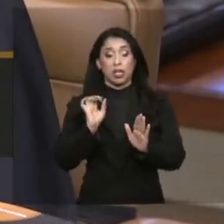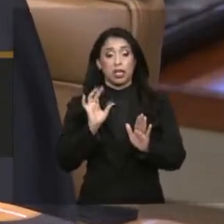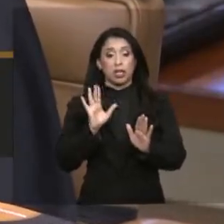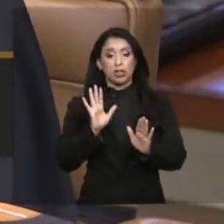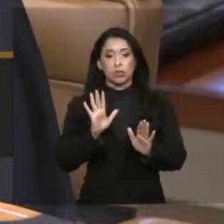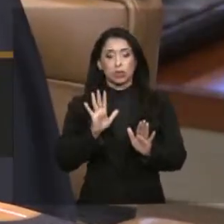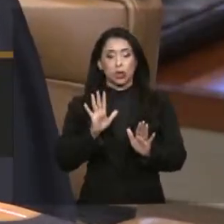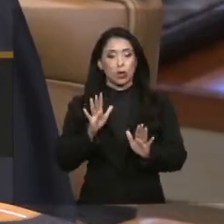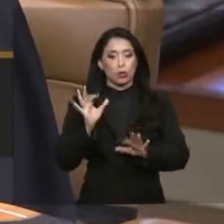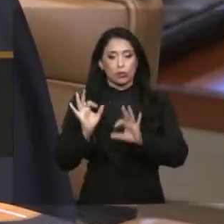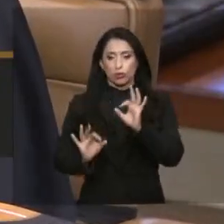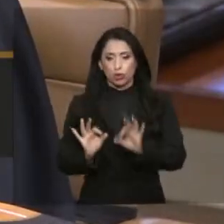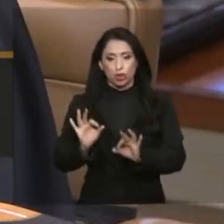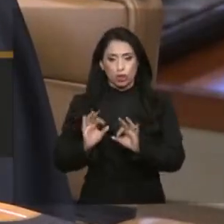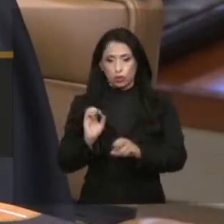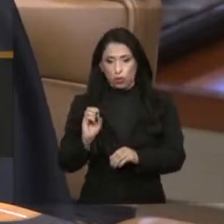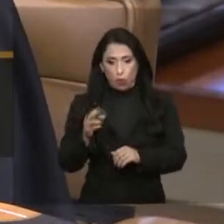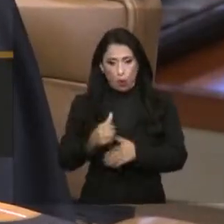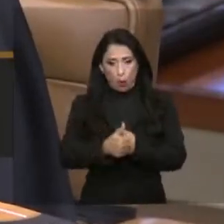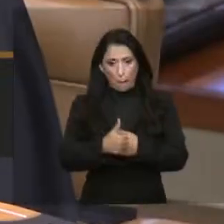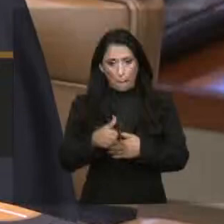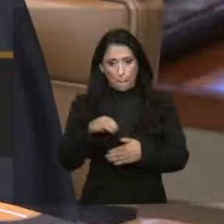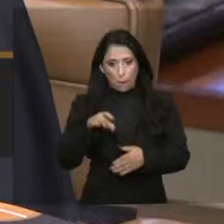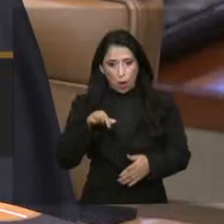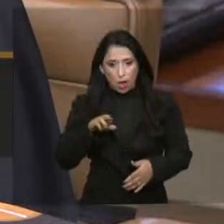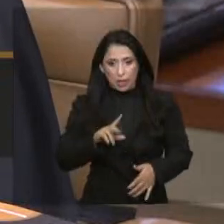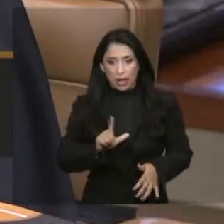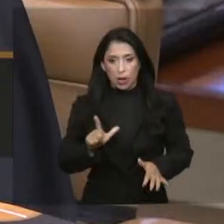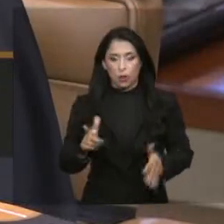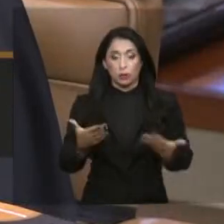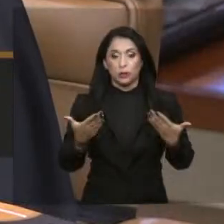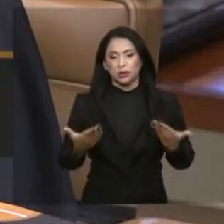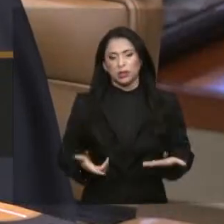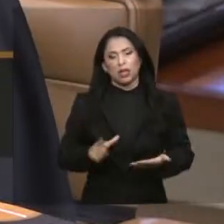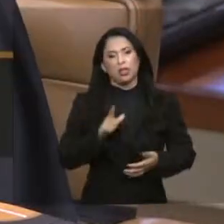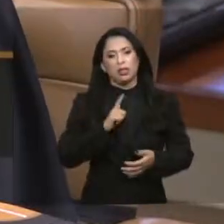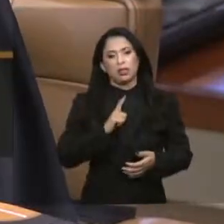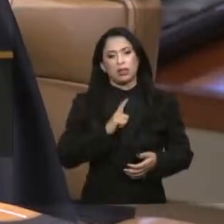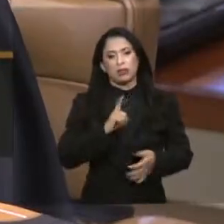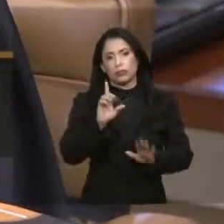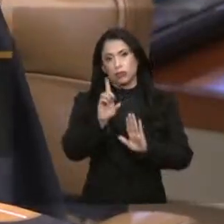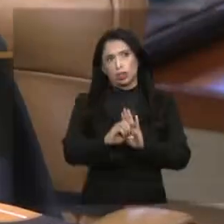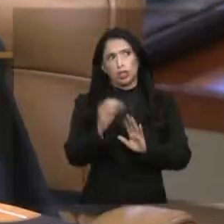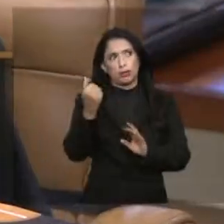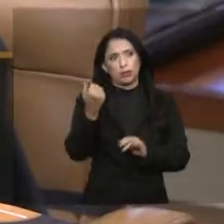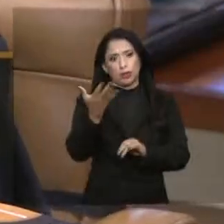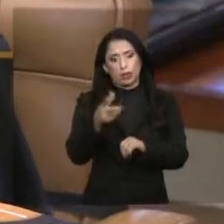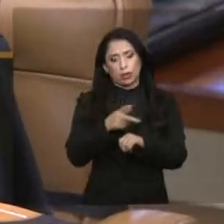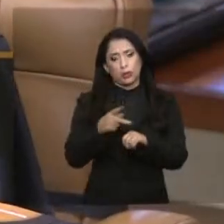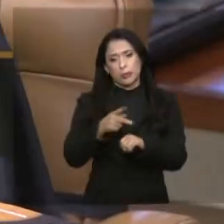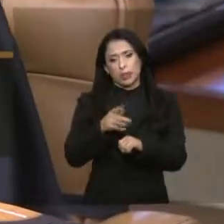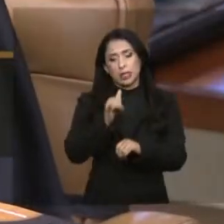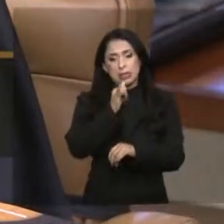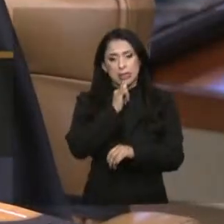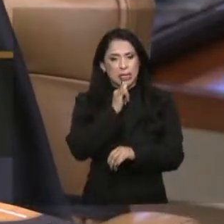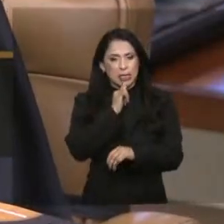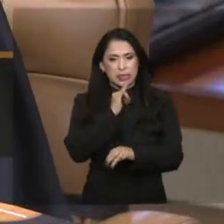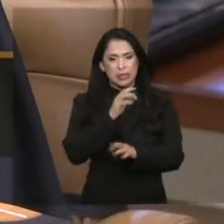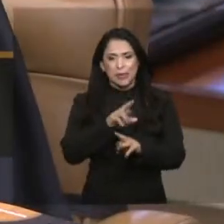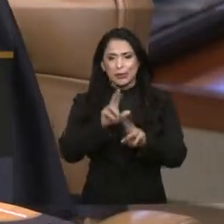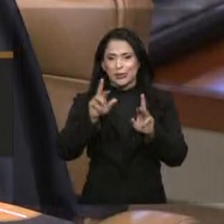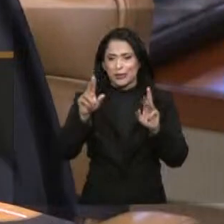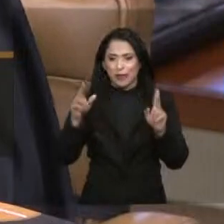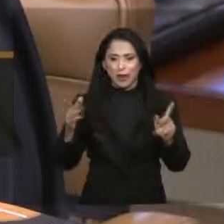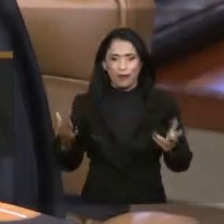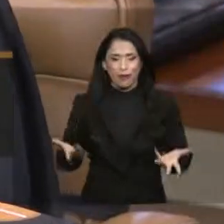interesse jurídico ou moral. Então, há exemplos do direito estrangeiro, até exemplos